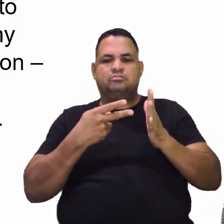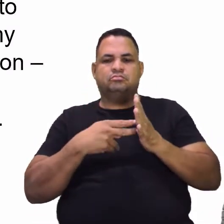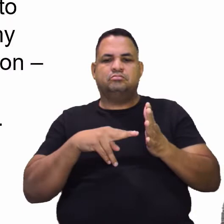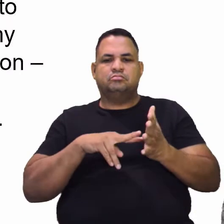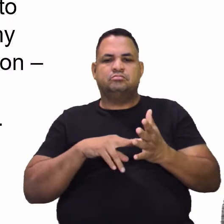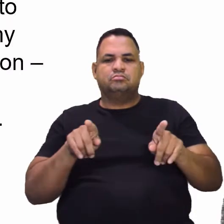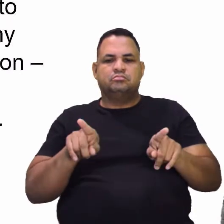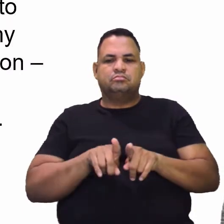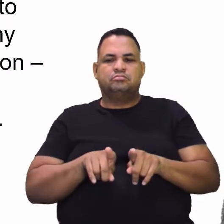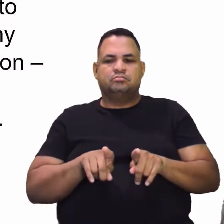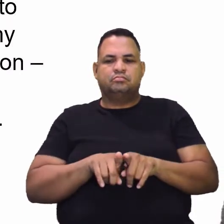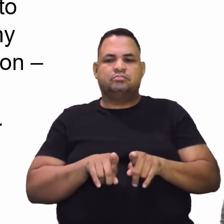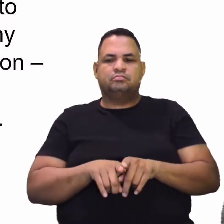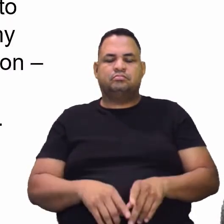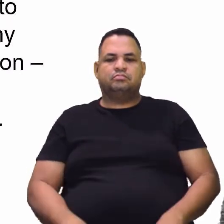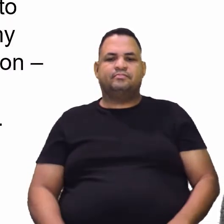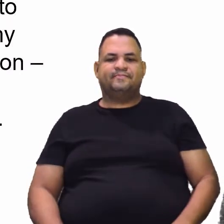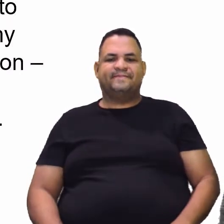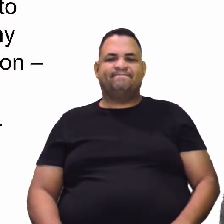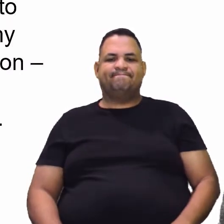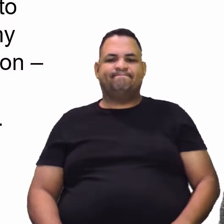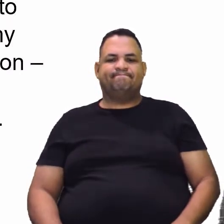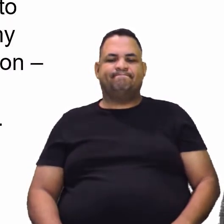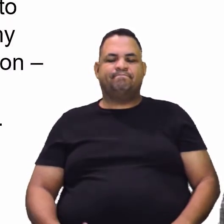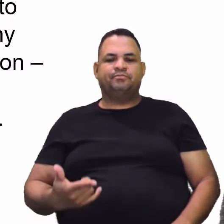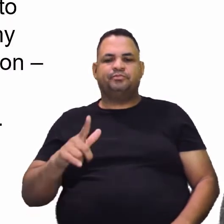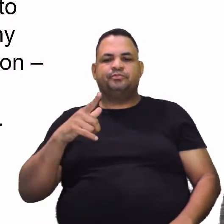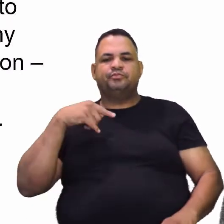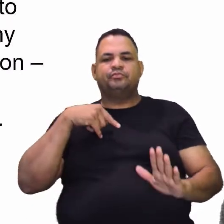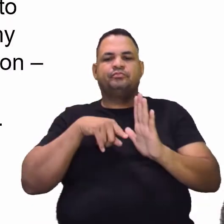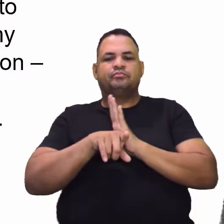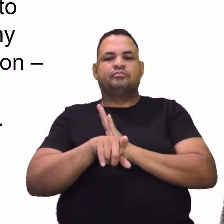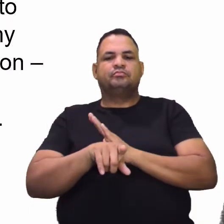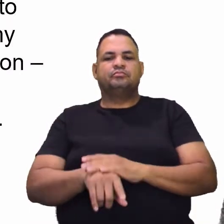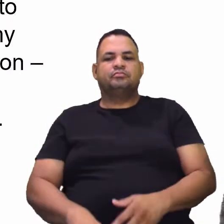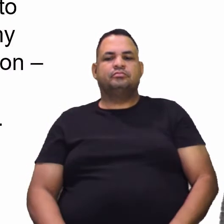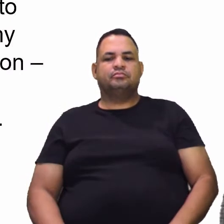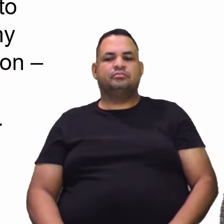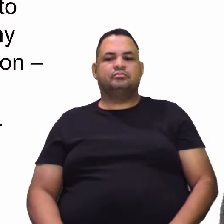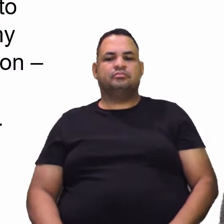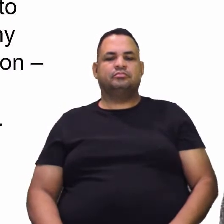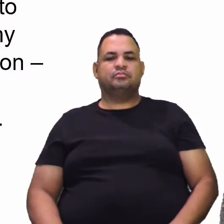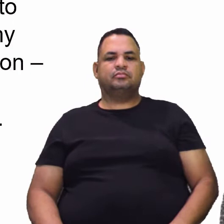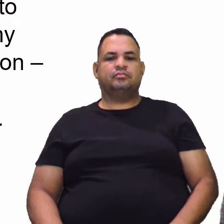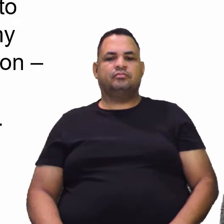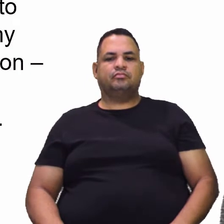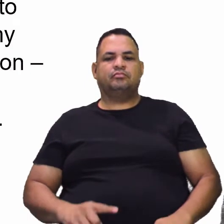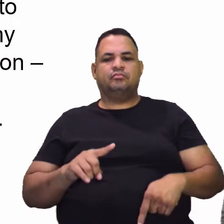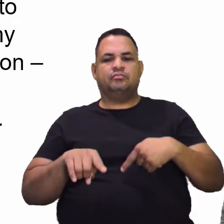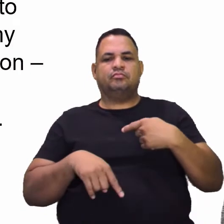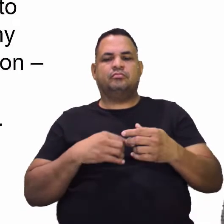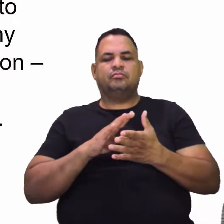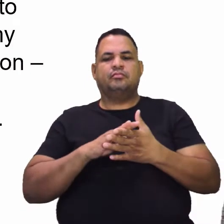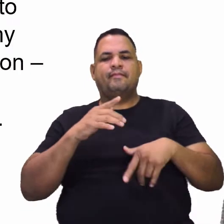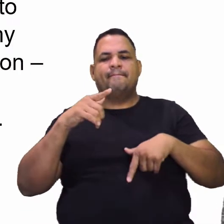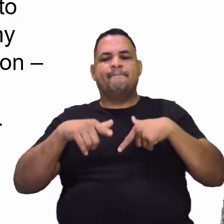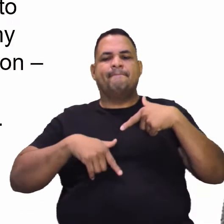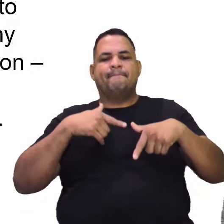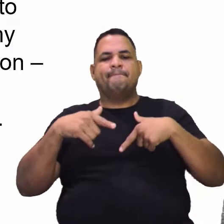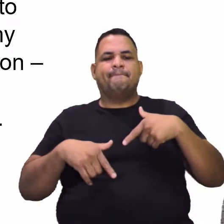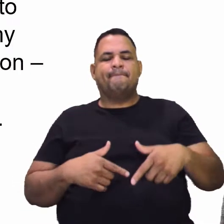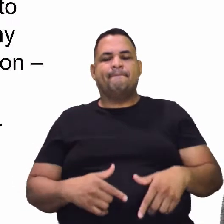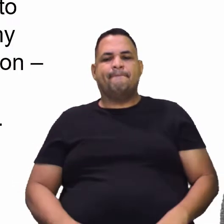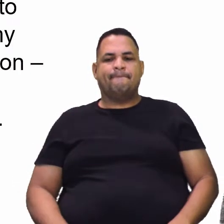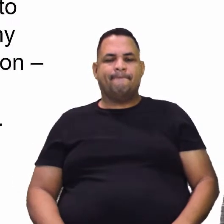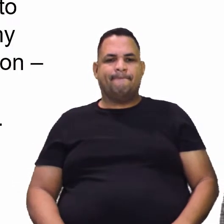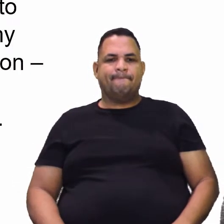significa também. Vamos para a próxima. After work, depois do trabalho, aí aqui a